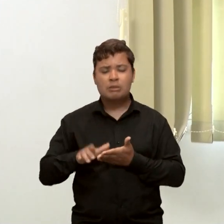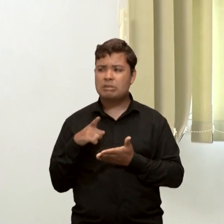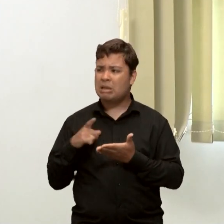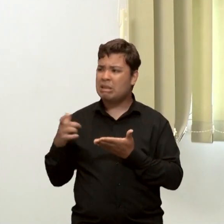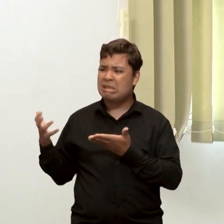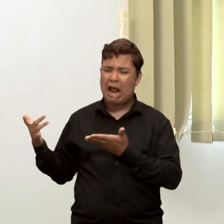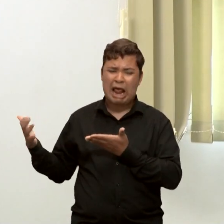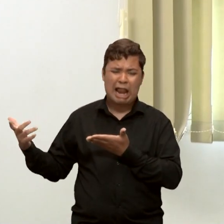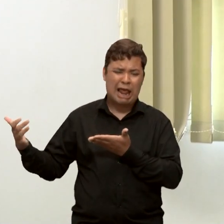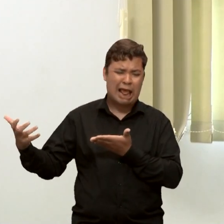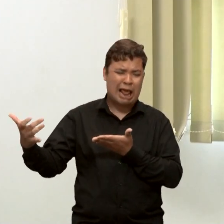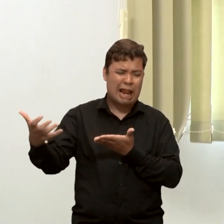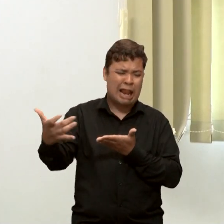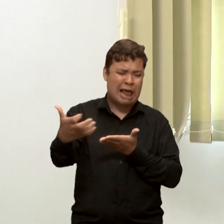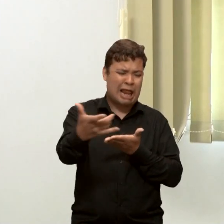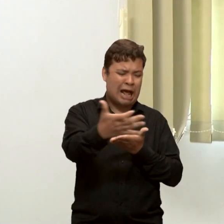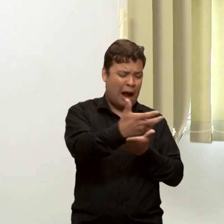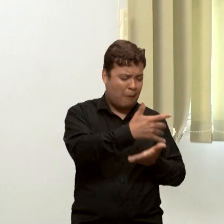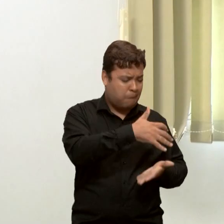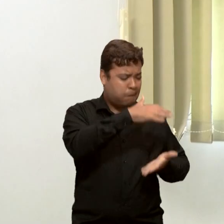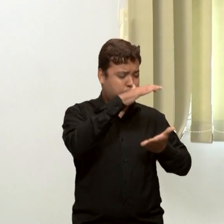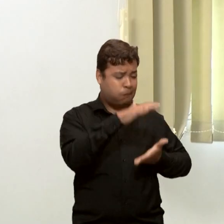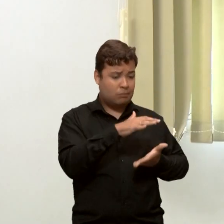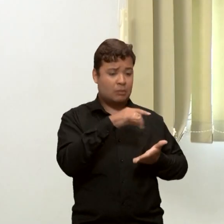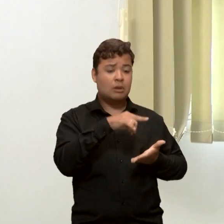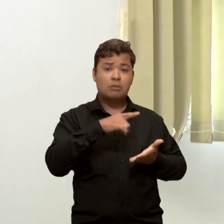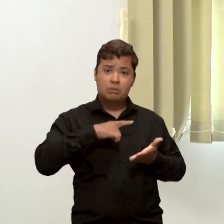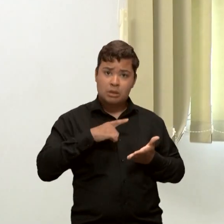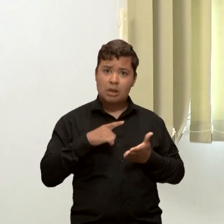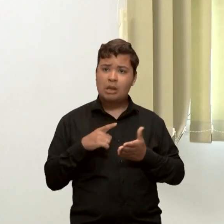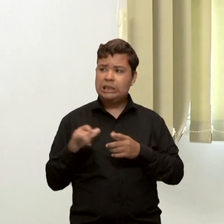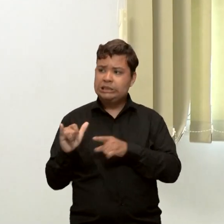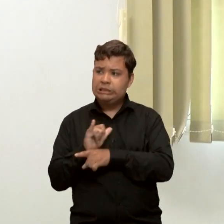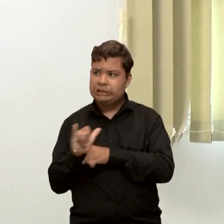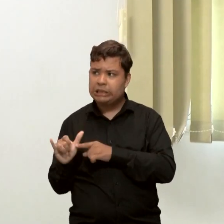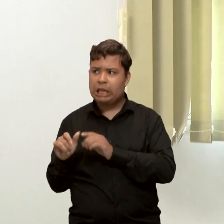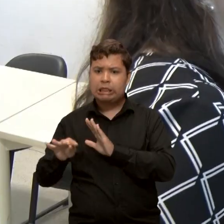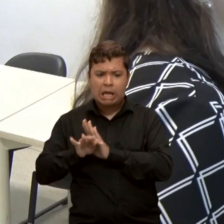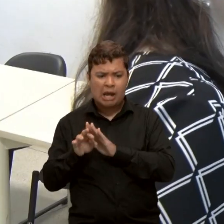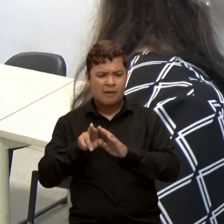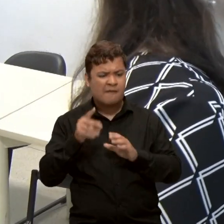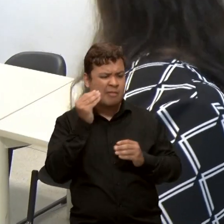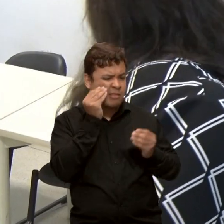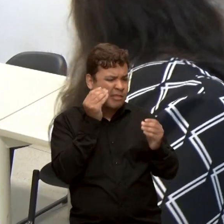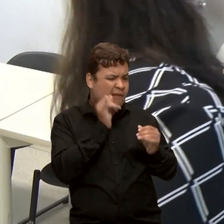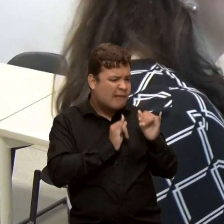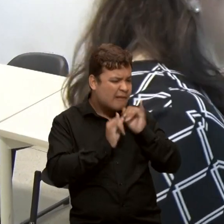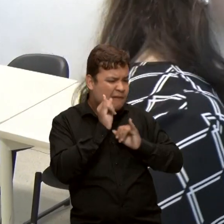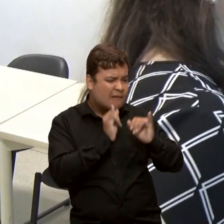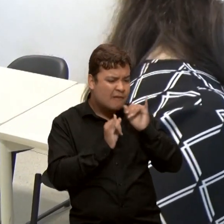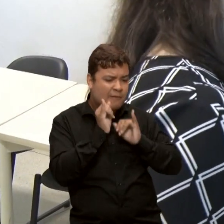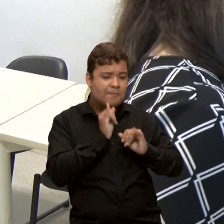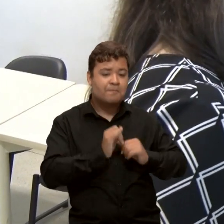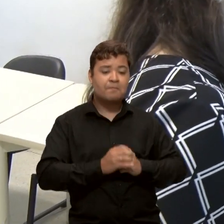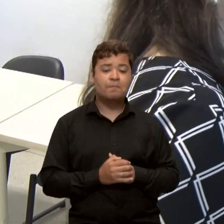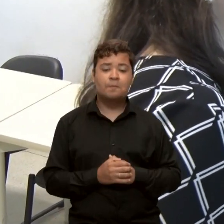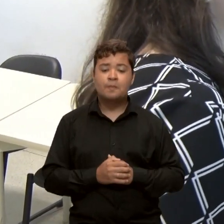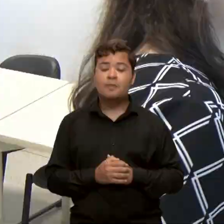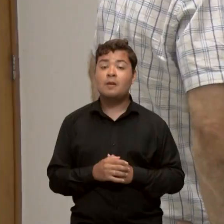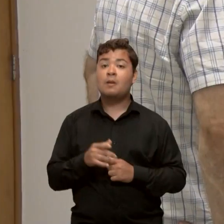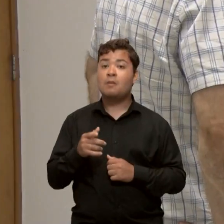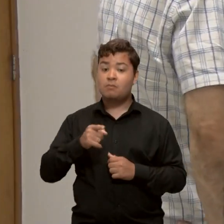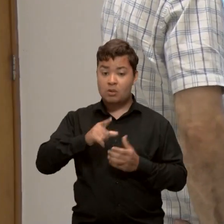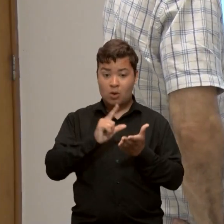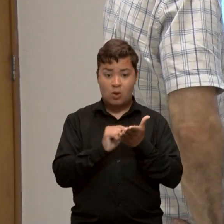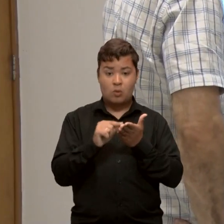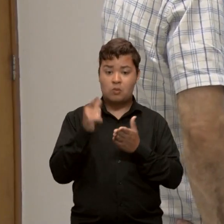aí, né, nós podemos aí aplicar as nossas técnicas, né, testar as nossas técnicas nesses dados. E qual que é a importância da premiação do